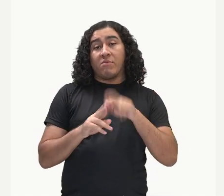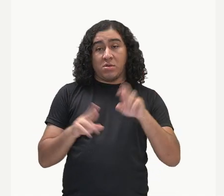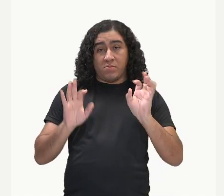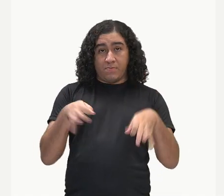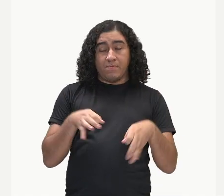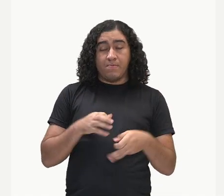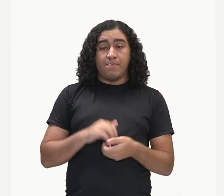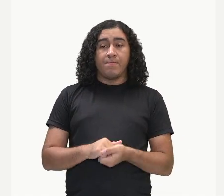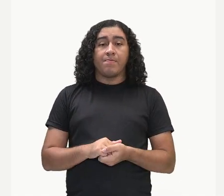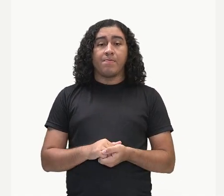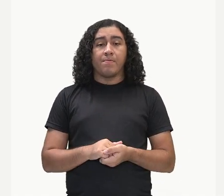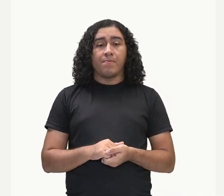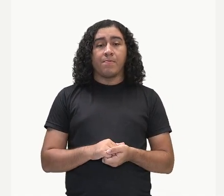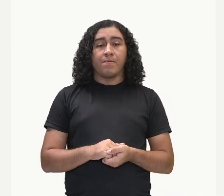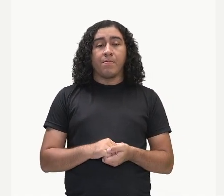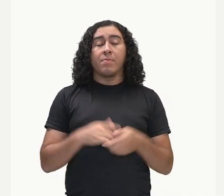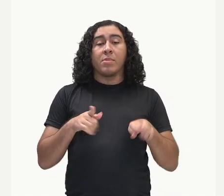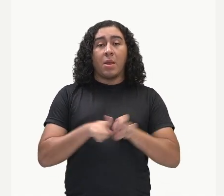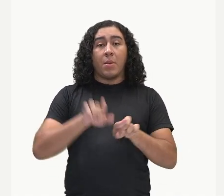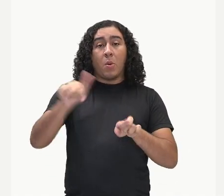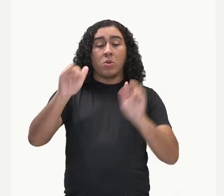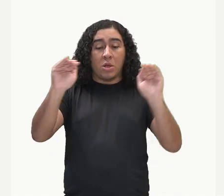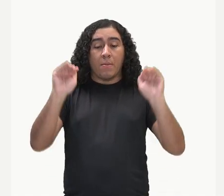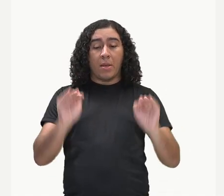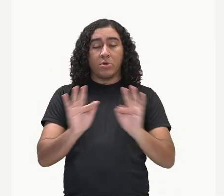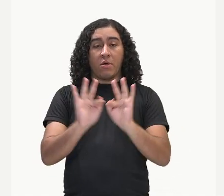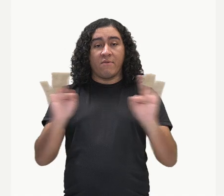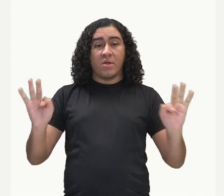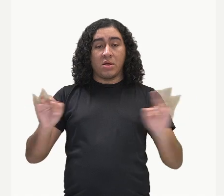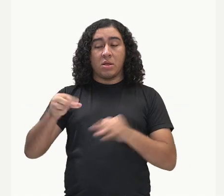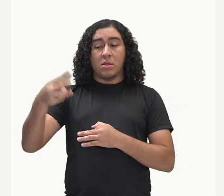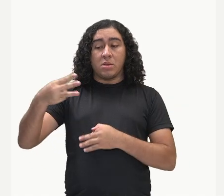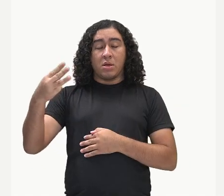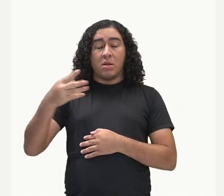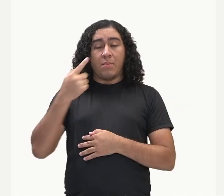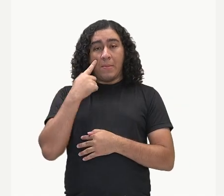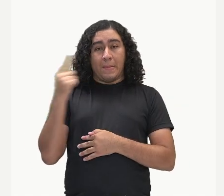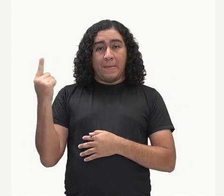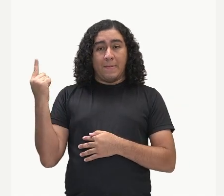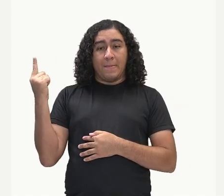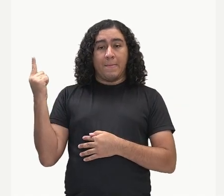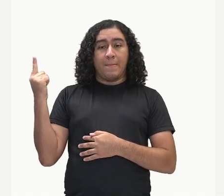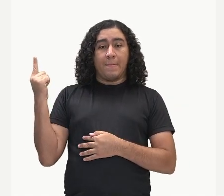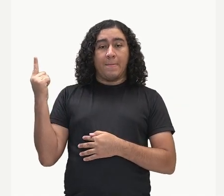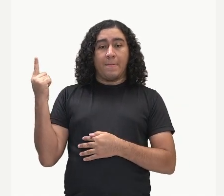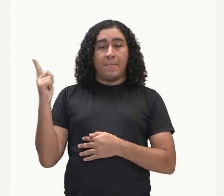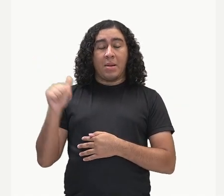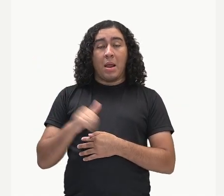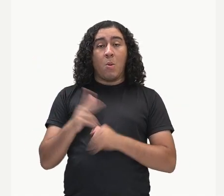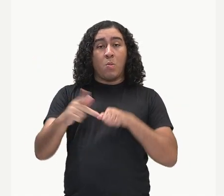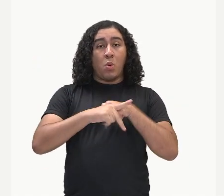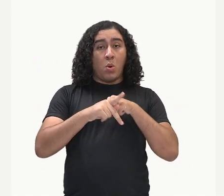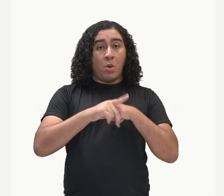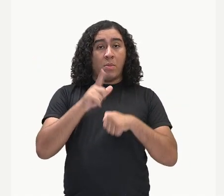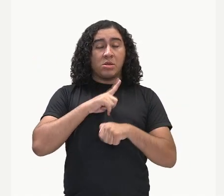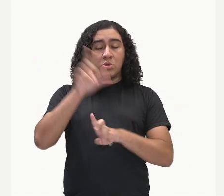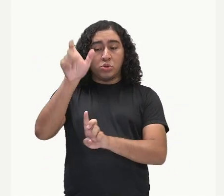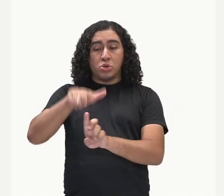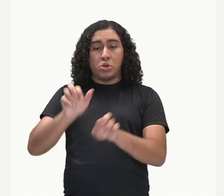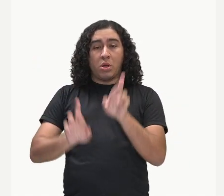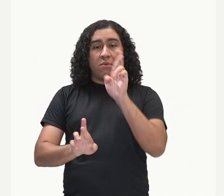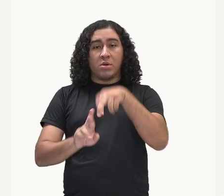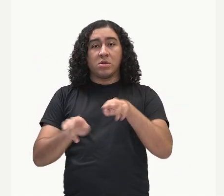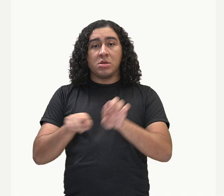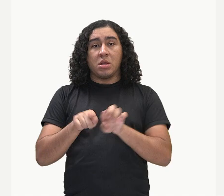bom? He, ele é o pronome funcionando como sujeito, e o seu respectivo